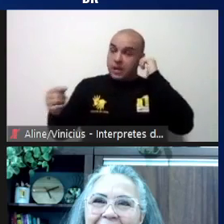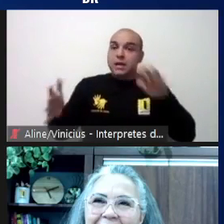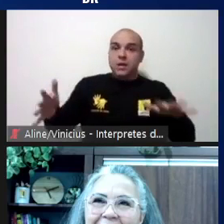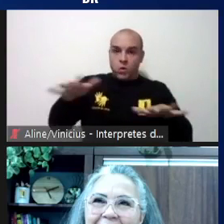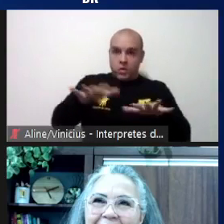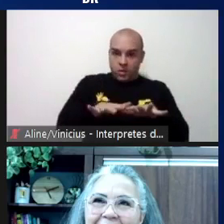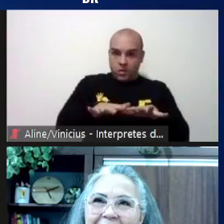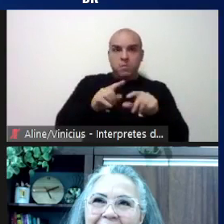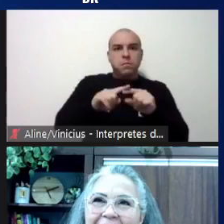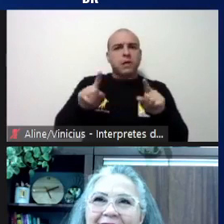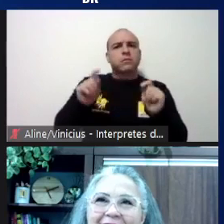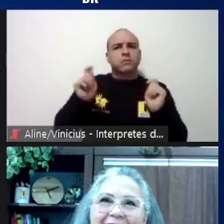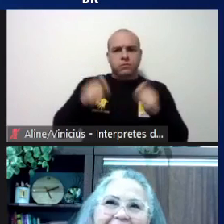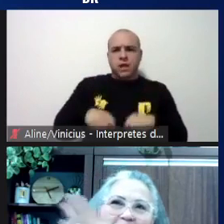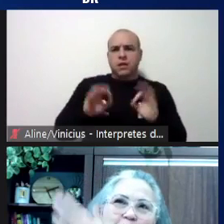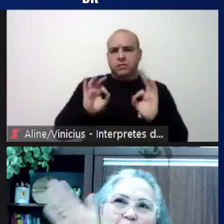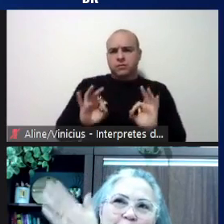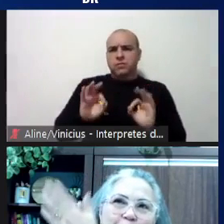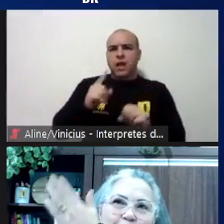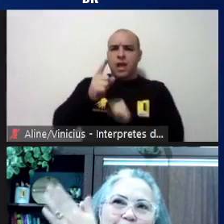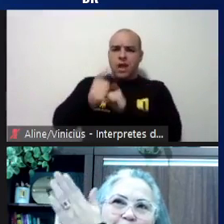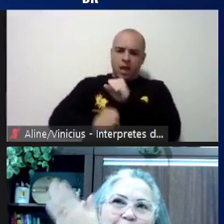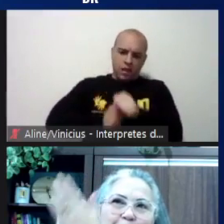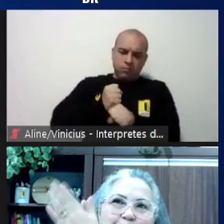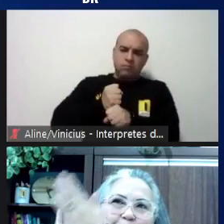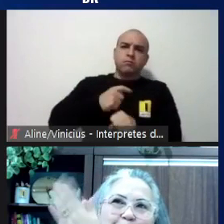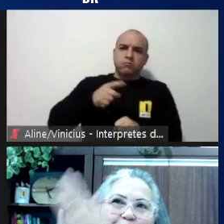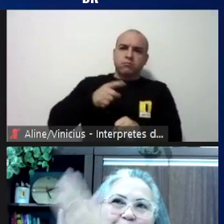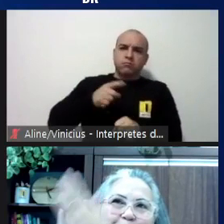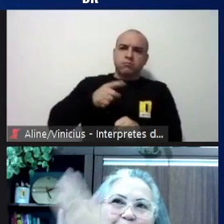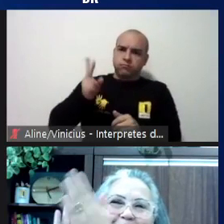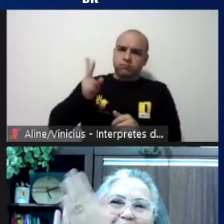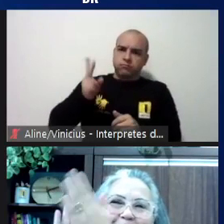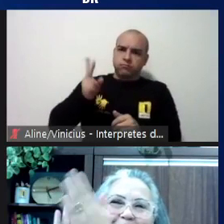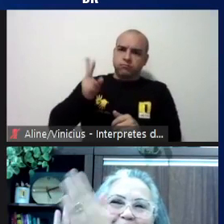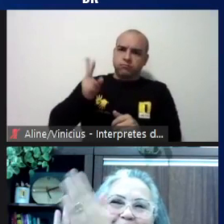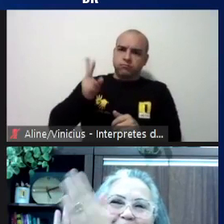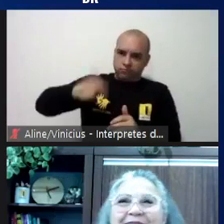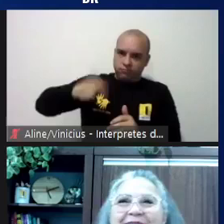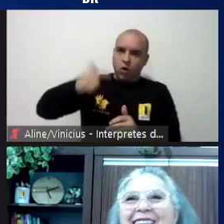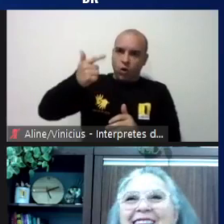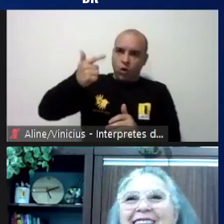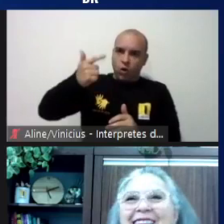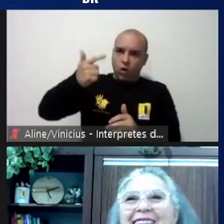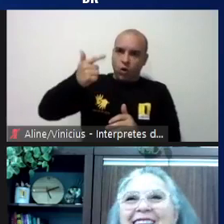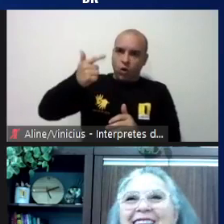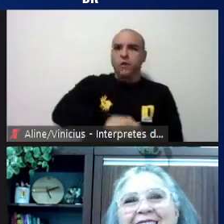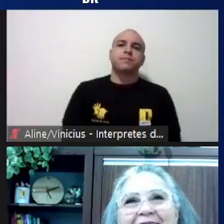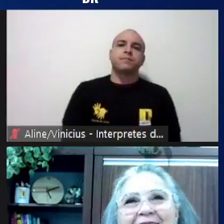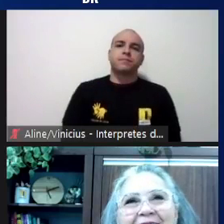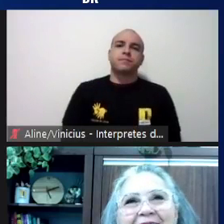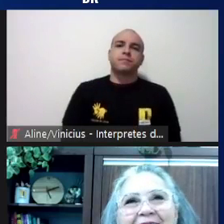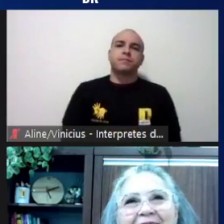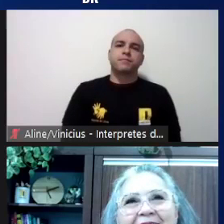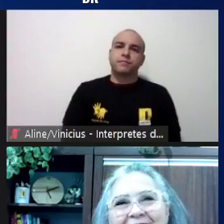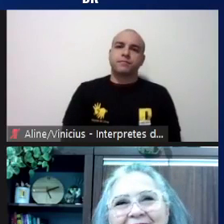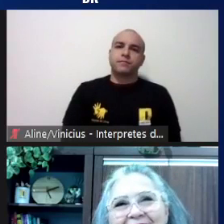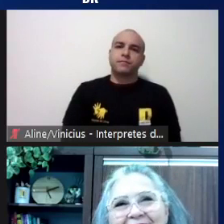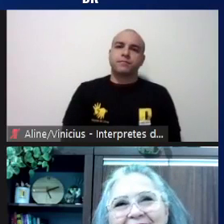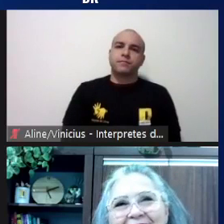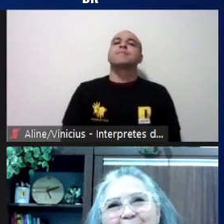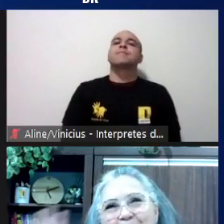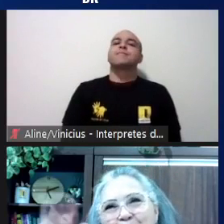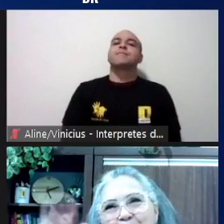por mais vezes durante o ano. Essa é a nossa primeira edição e esperamos sempre contar com vocês conosco. Tá